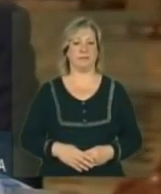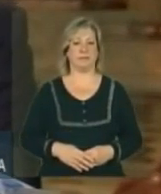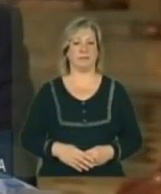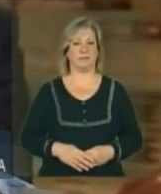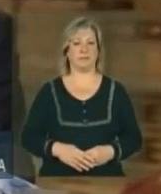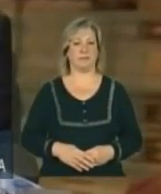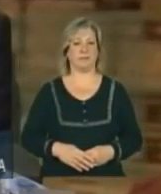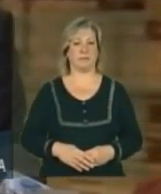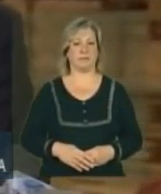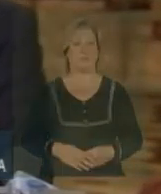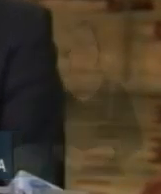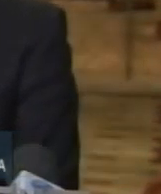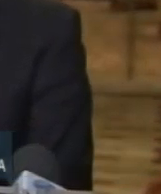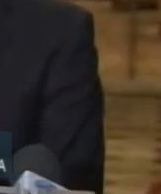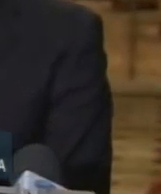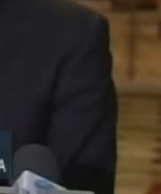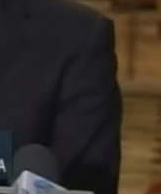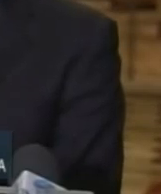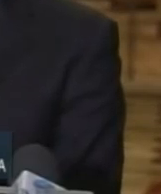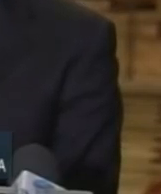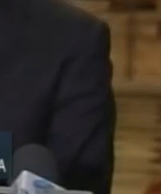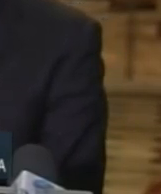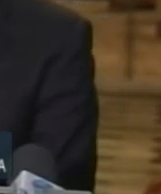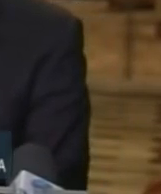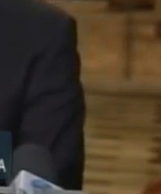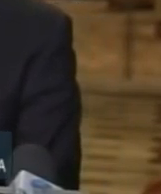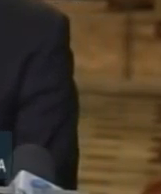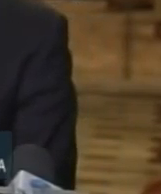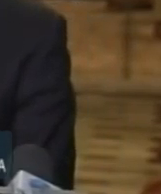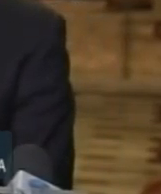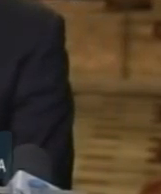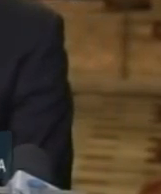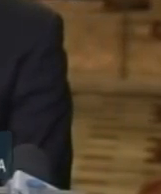da FIFA em relação a preço de alimentos nos estádios ou